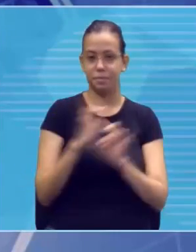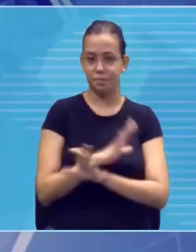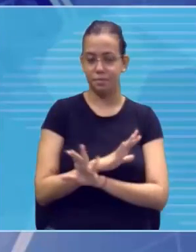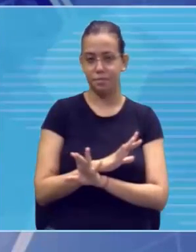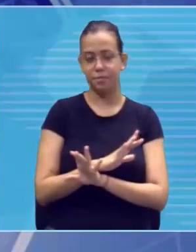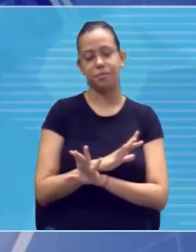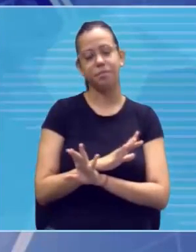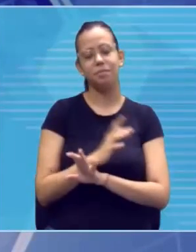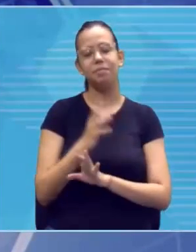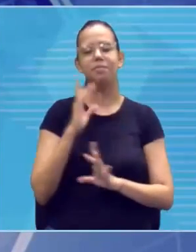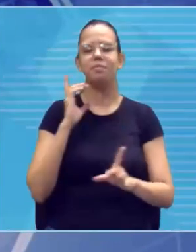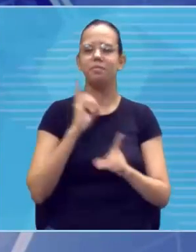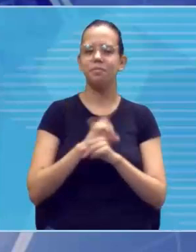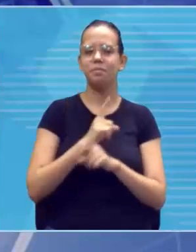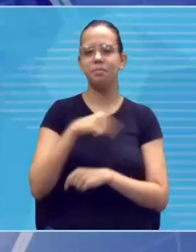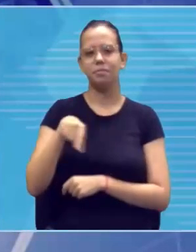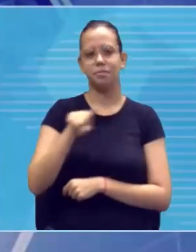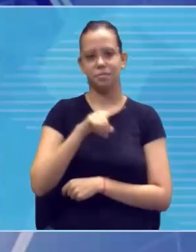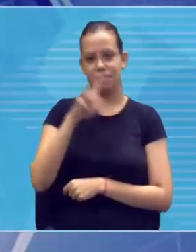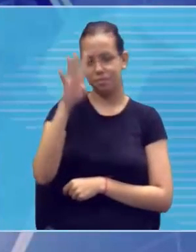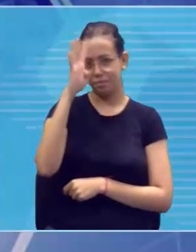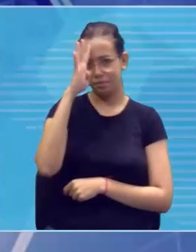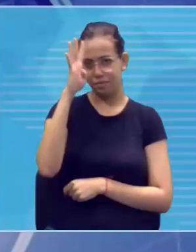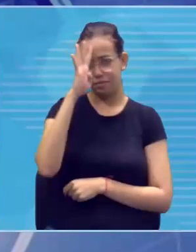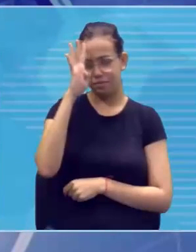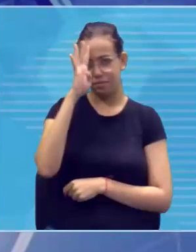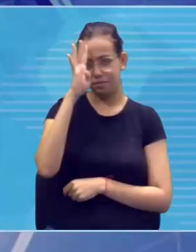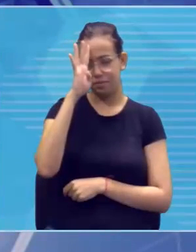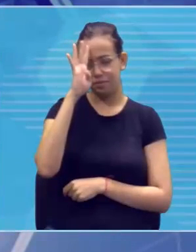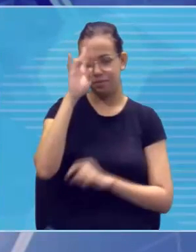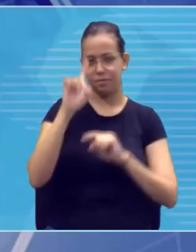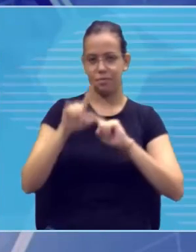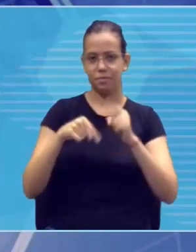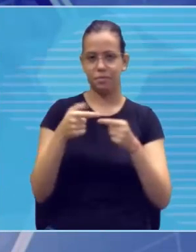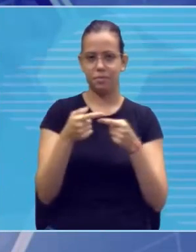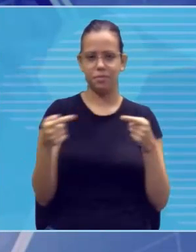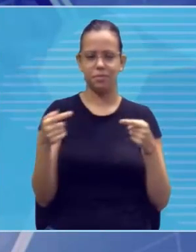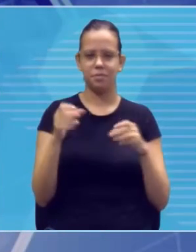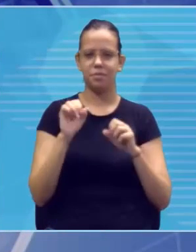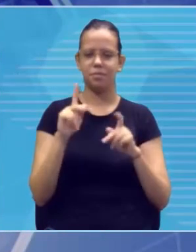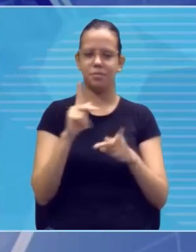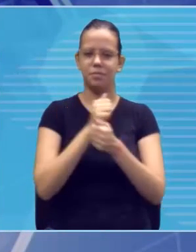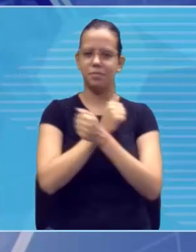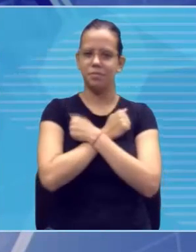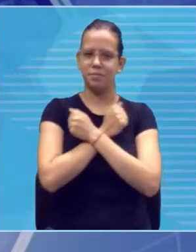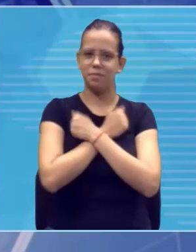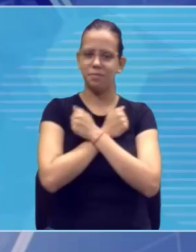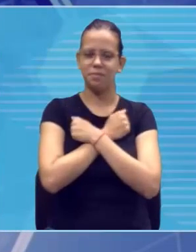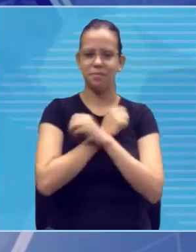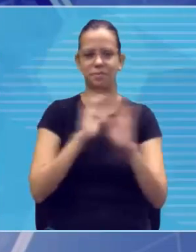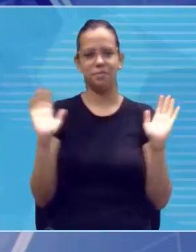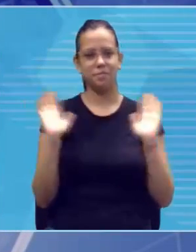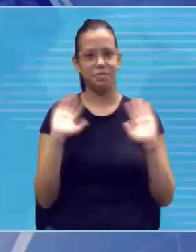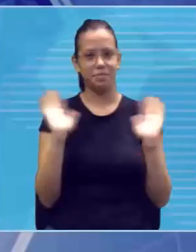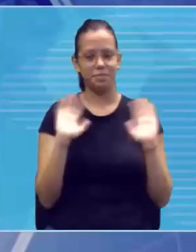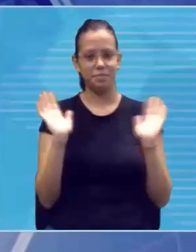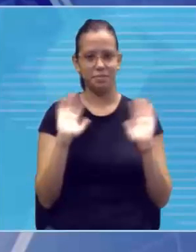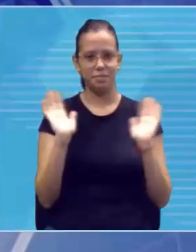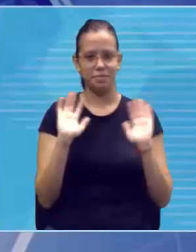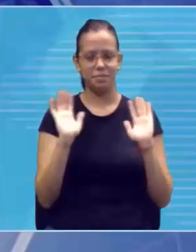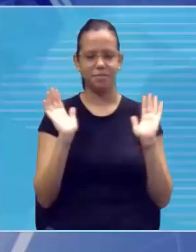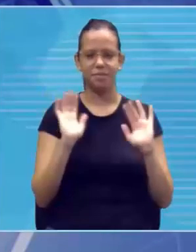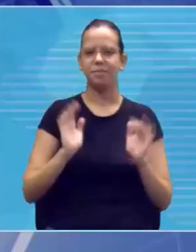por aqui eu encontro vocês na quarta-feira que vem tá ok Um forte abraço e até lá bye